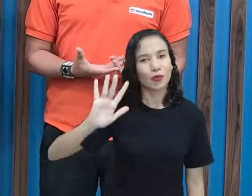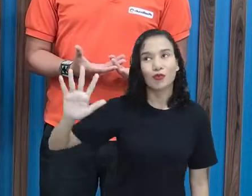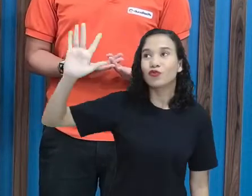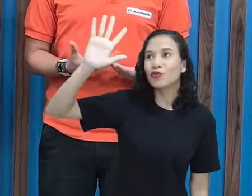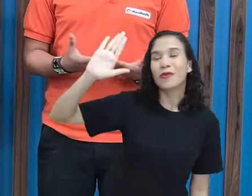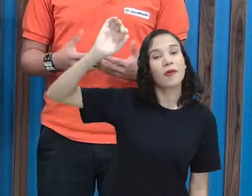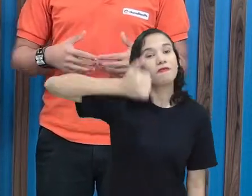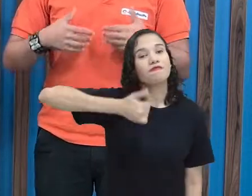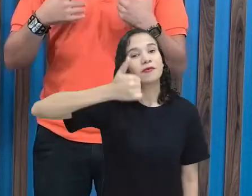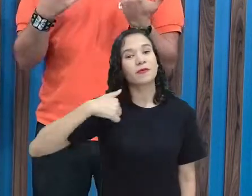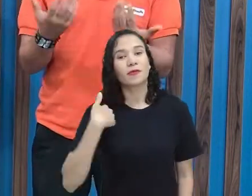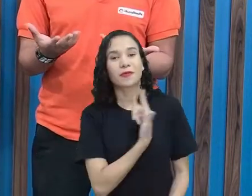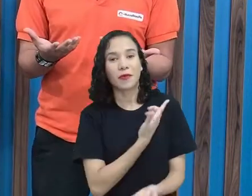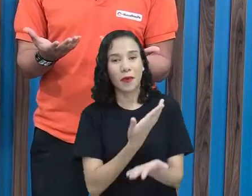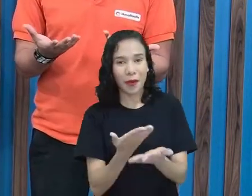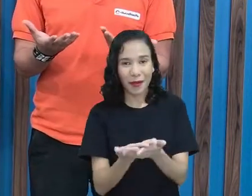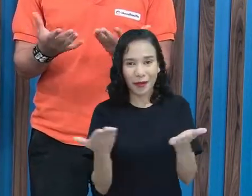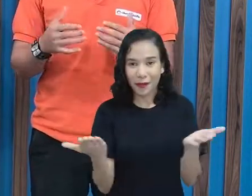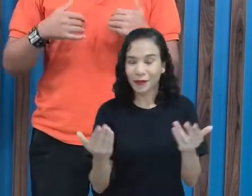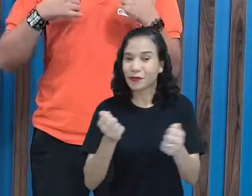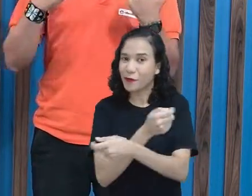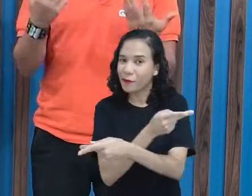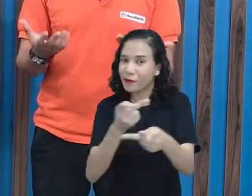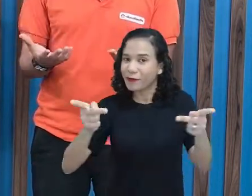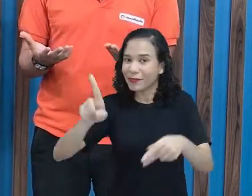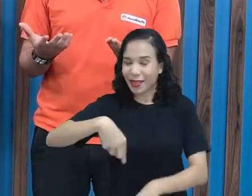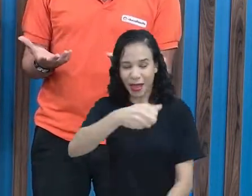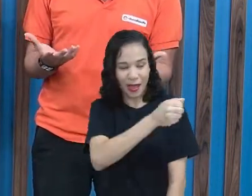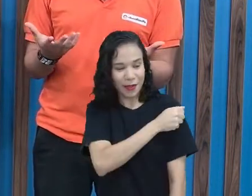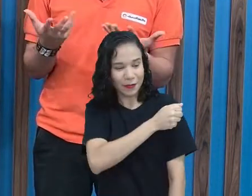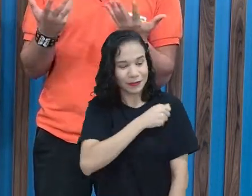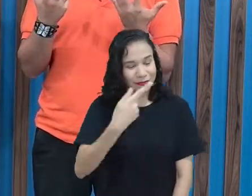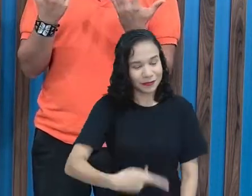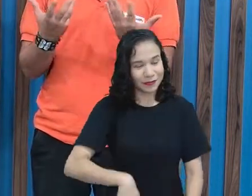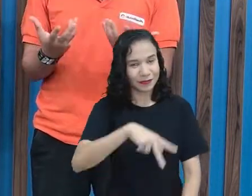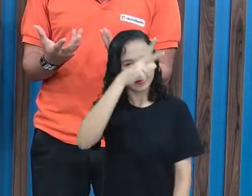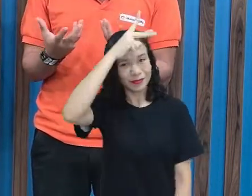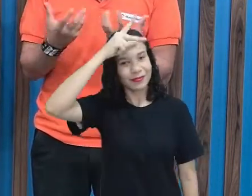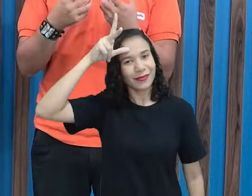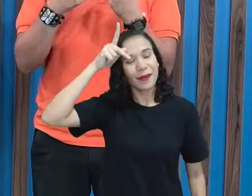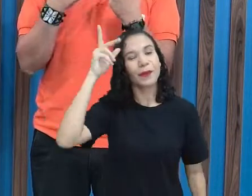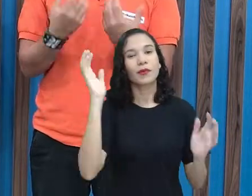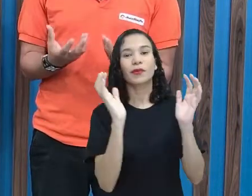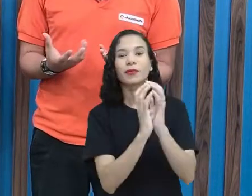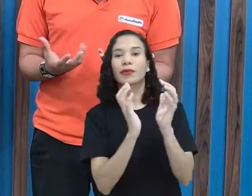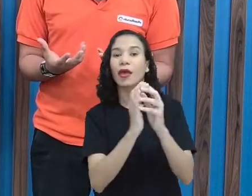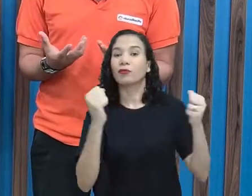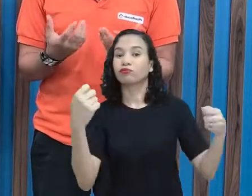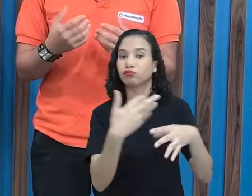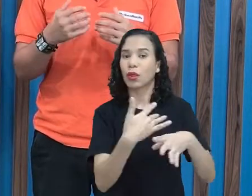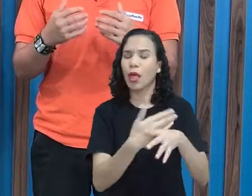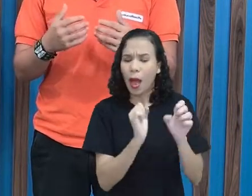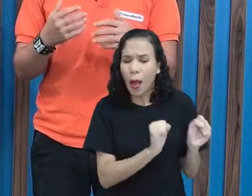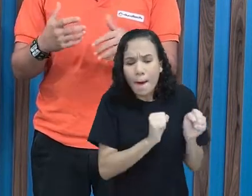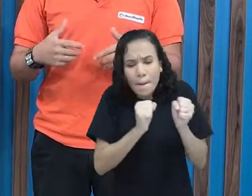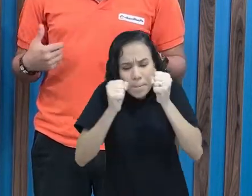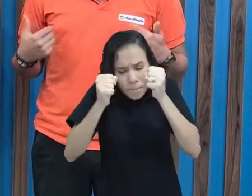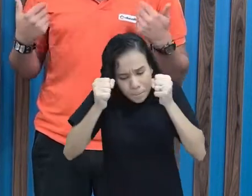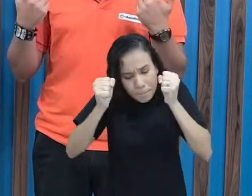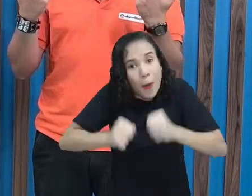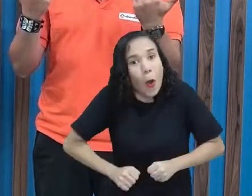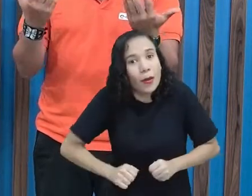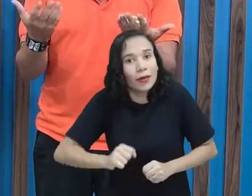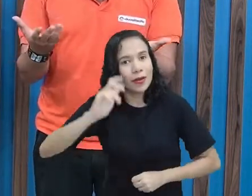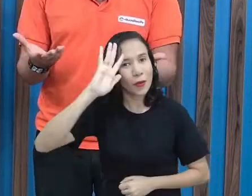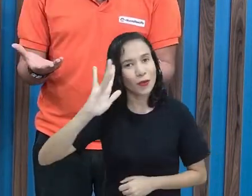principais da nossa aula é que vocês, né, estudantes da rede municipal do Recife, podem sonhar e criar